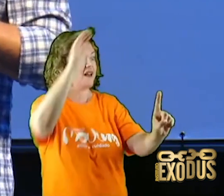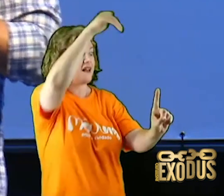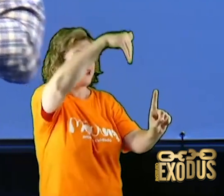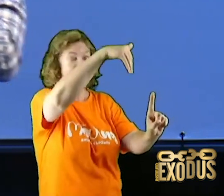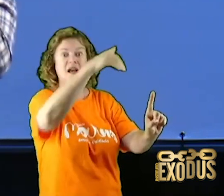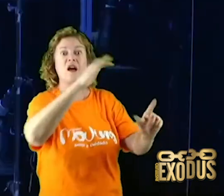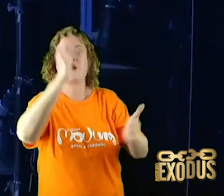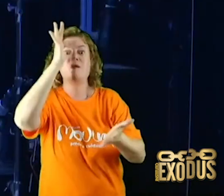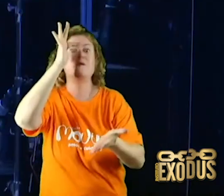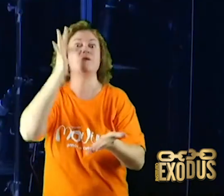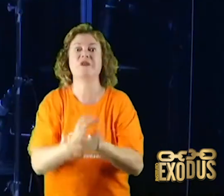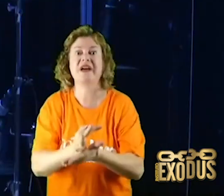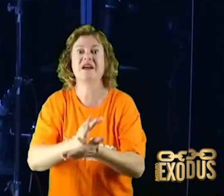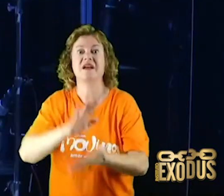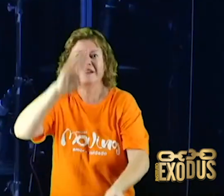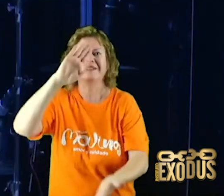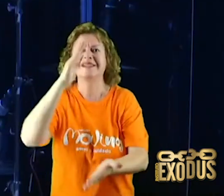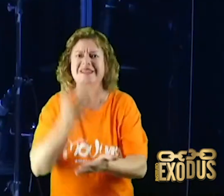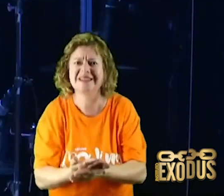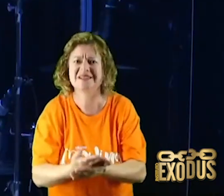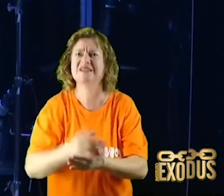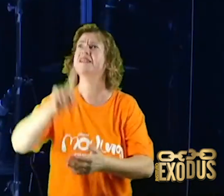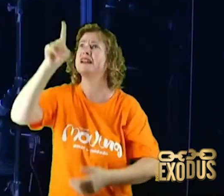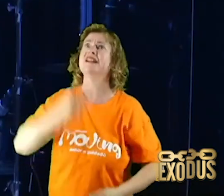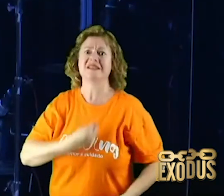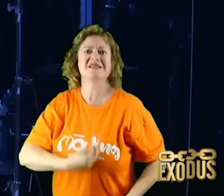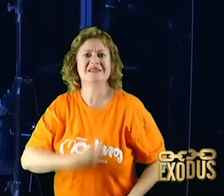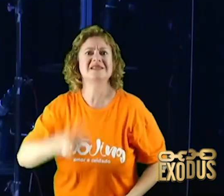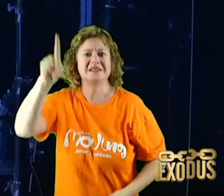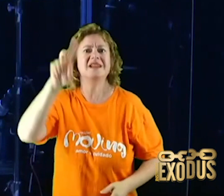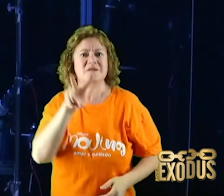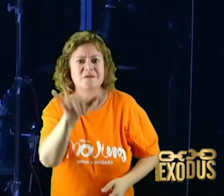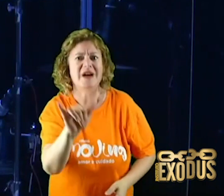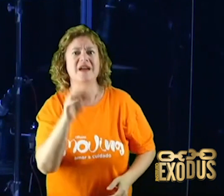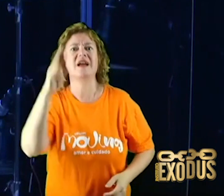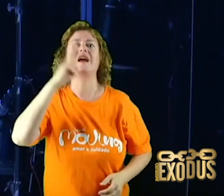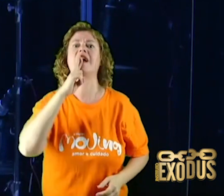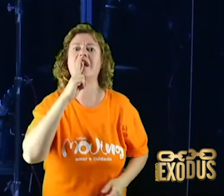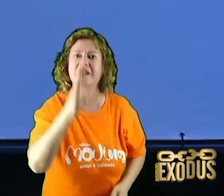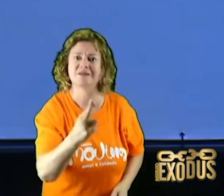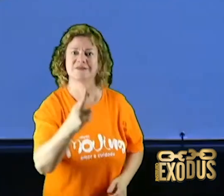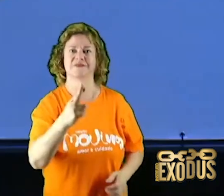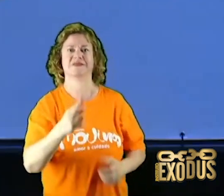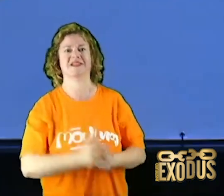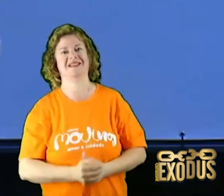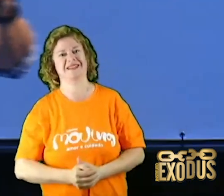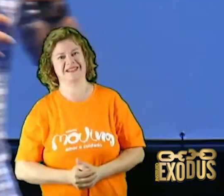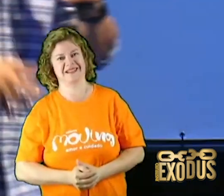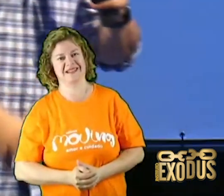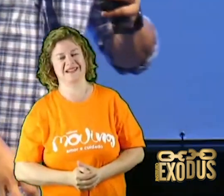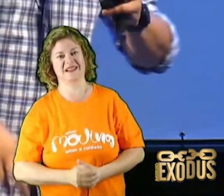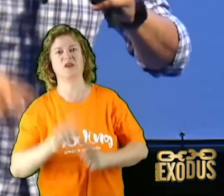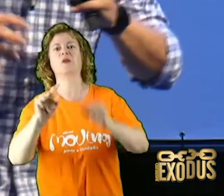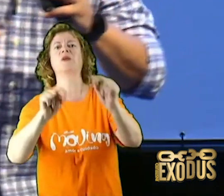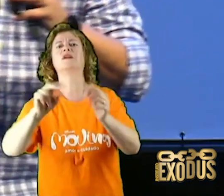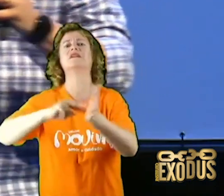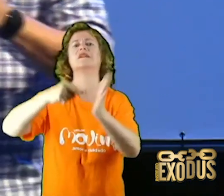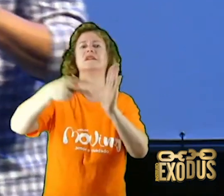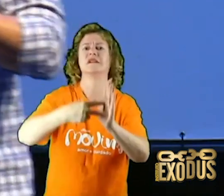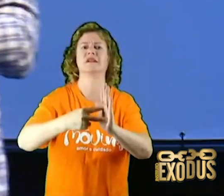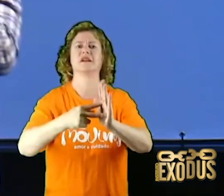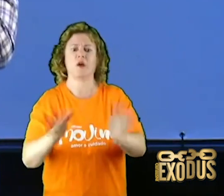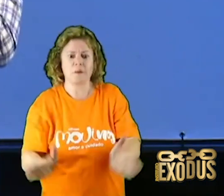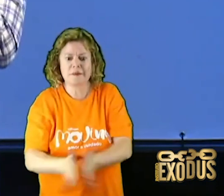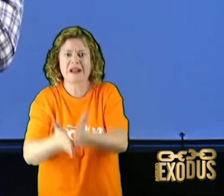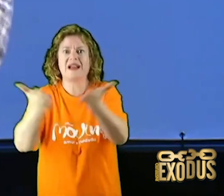existe e crendo que ele vai recompensar a fé. O que, que é um milagre? É uma